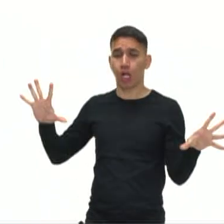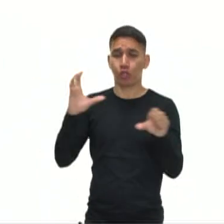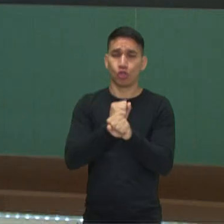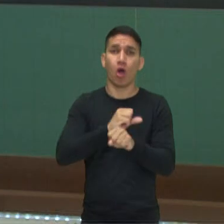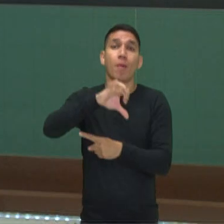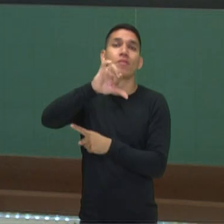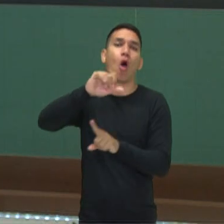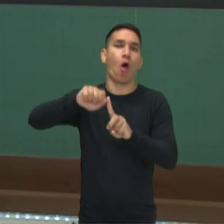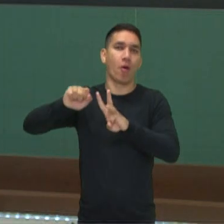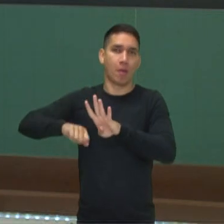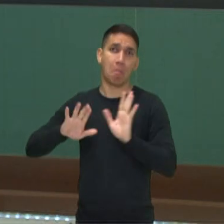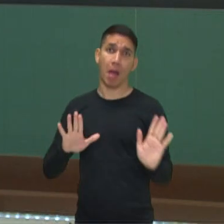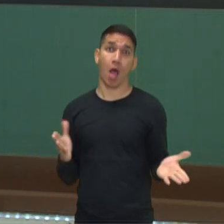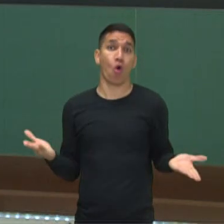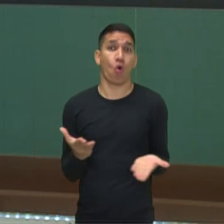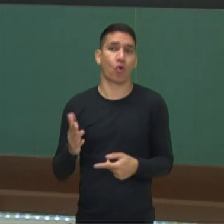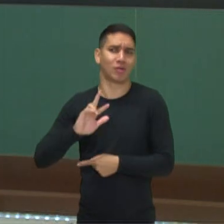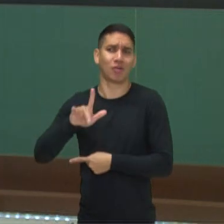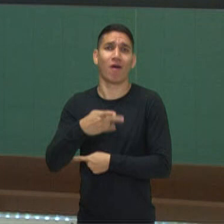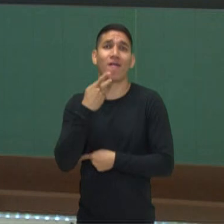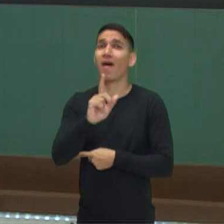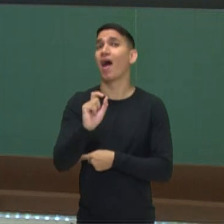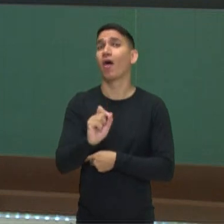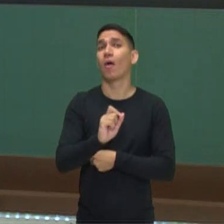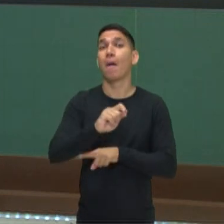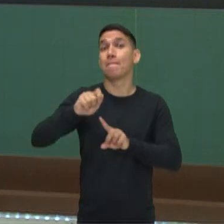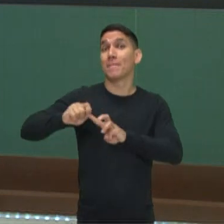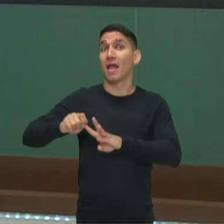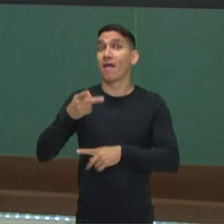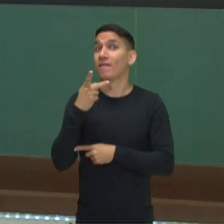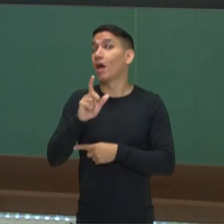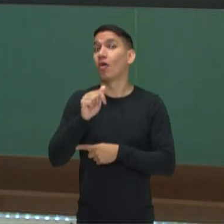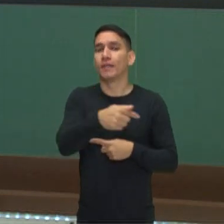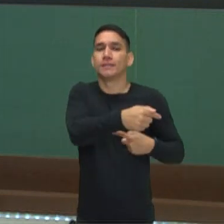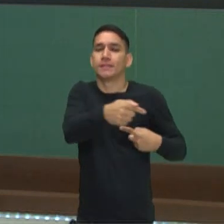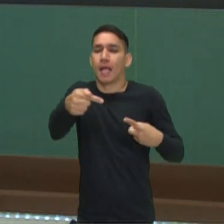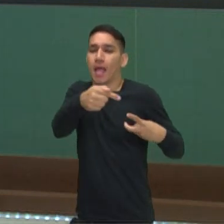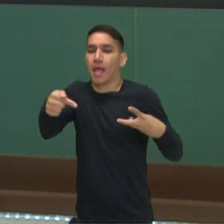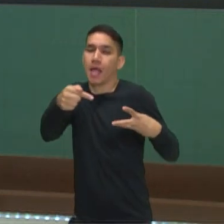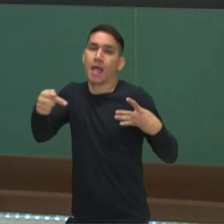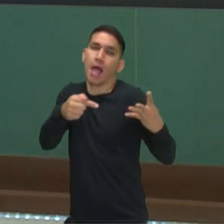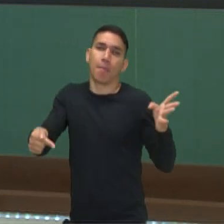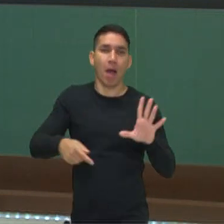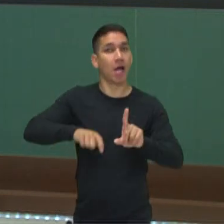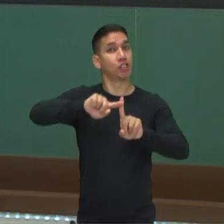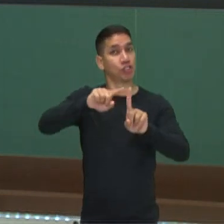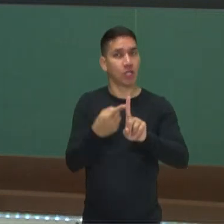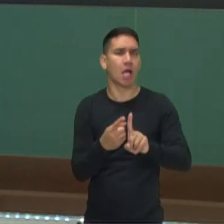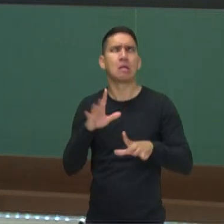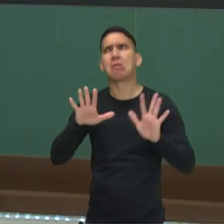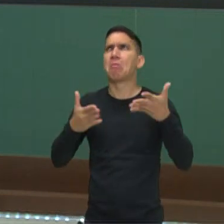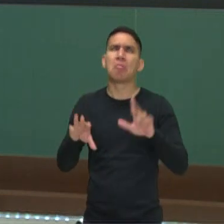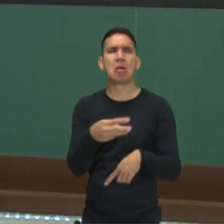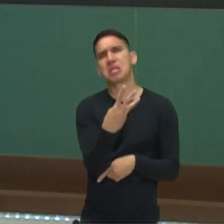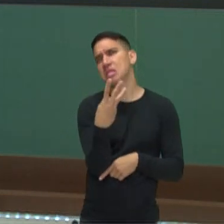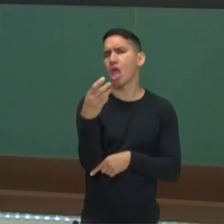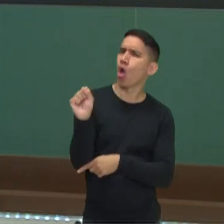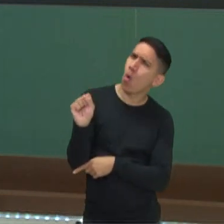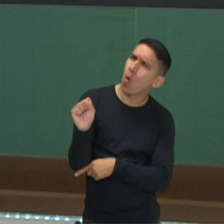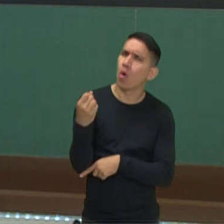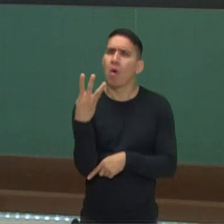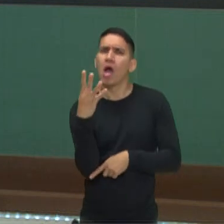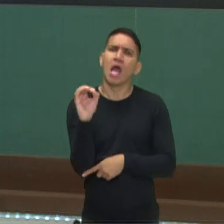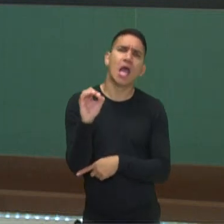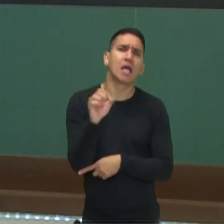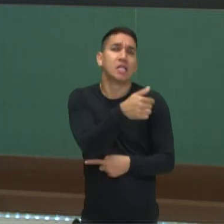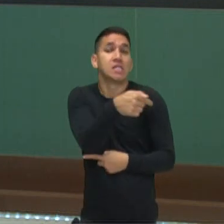né? Mas hoje já não se fala em meses, a gente fala em semanas de gestação. então em torno de 38, 40